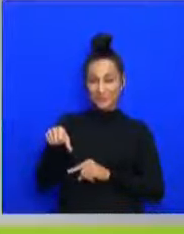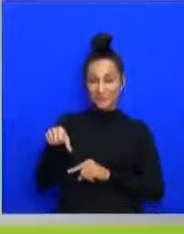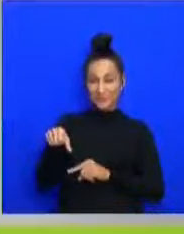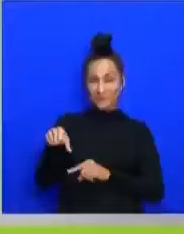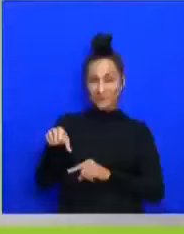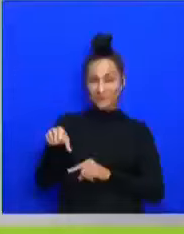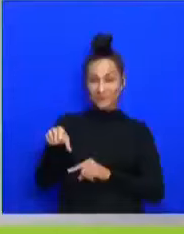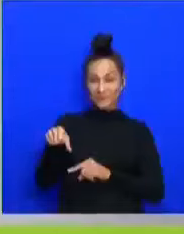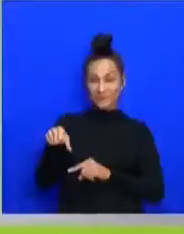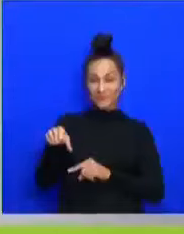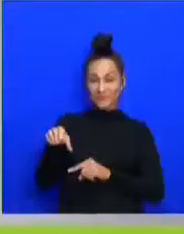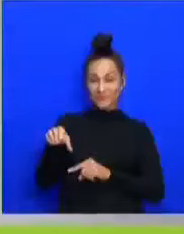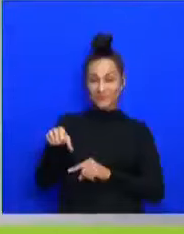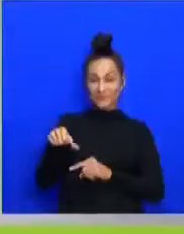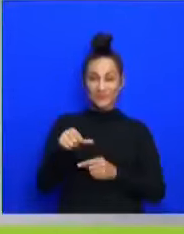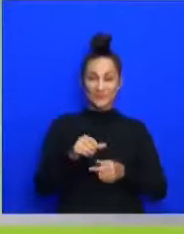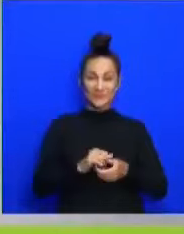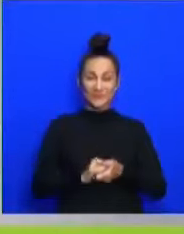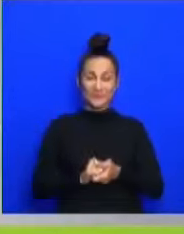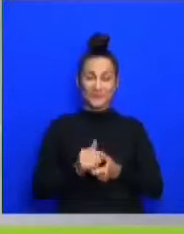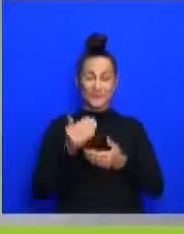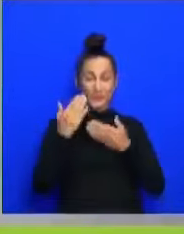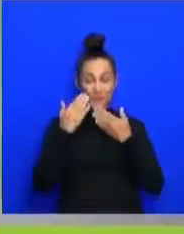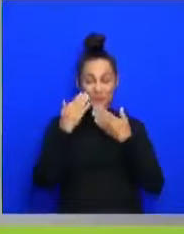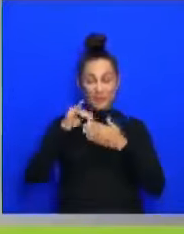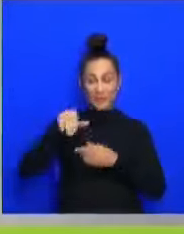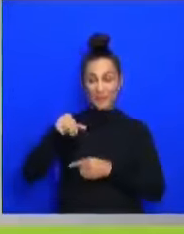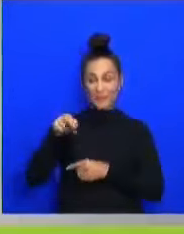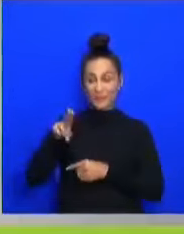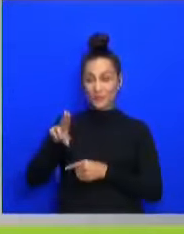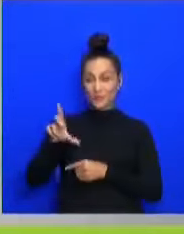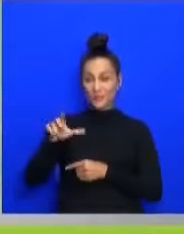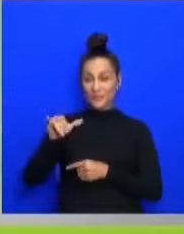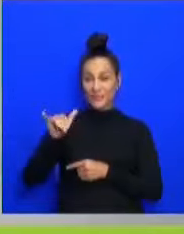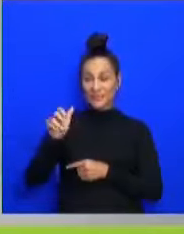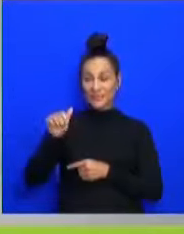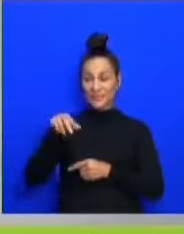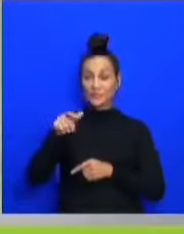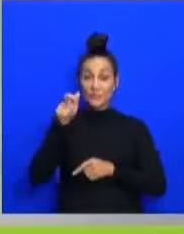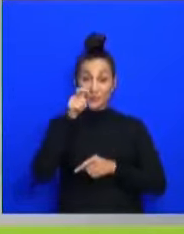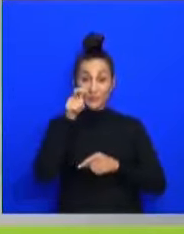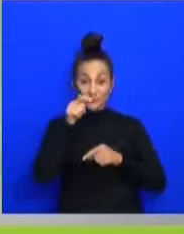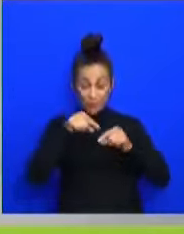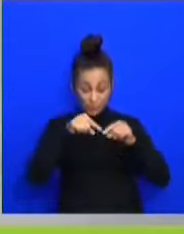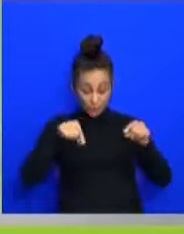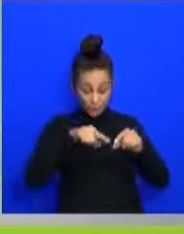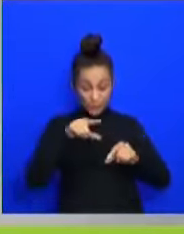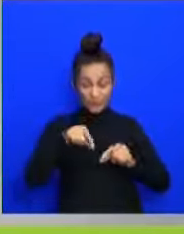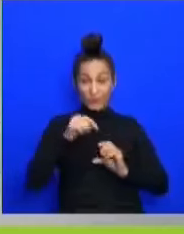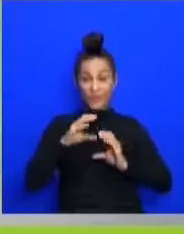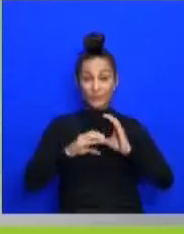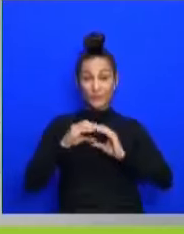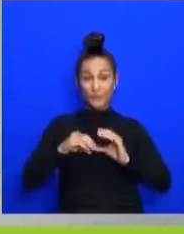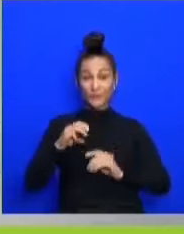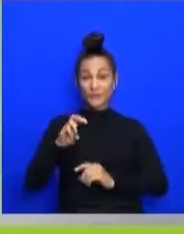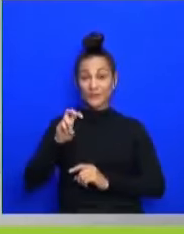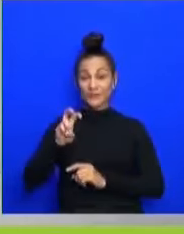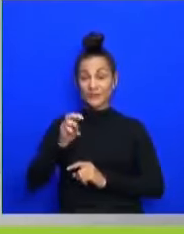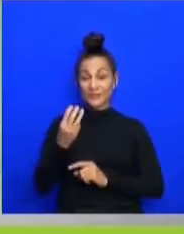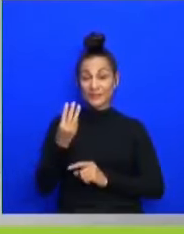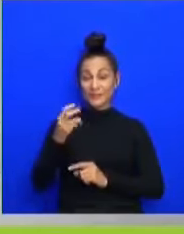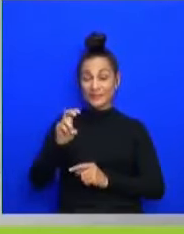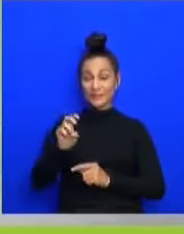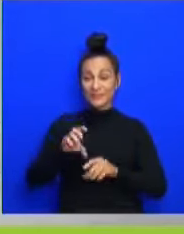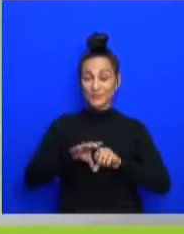diferenciador abaixo do número. Obrigado, Juliana. Vamos confirmar os números sorteados no concurso 535 do